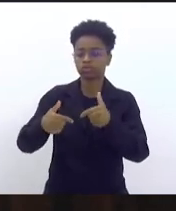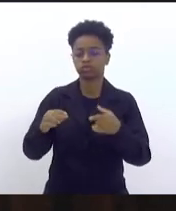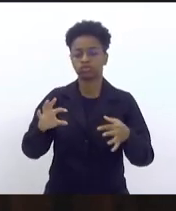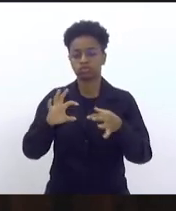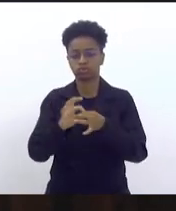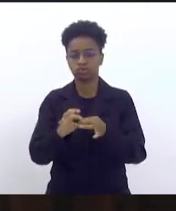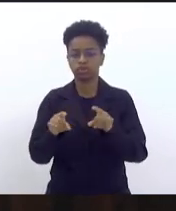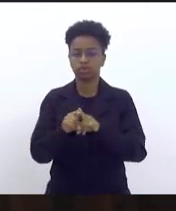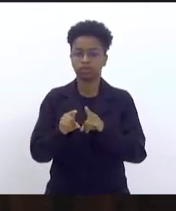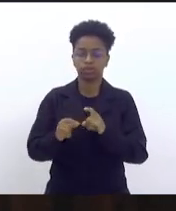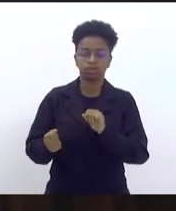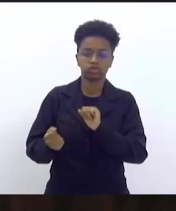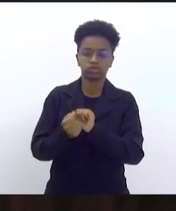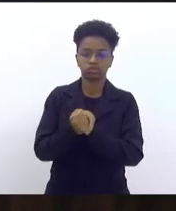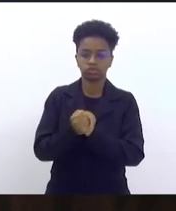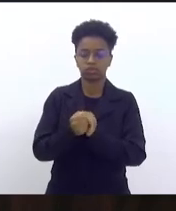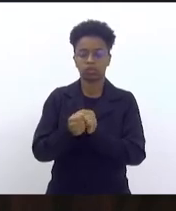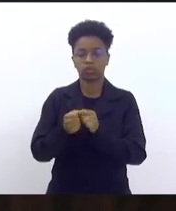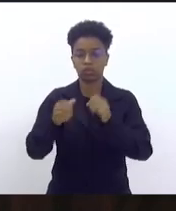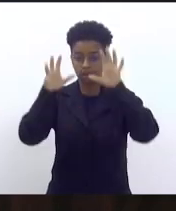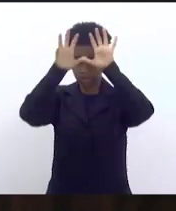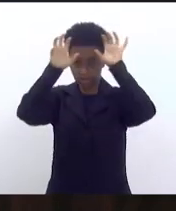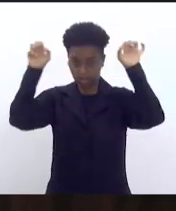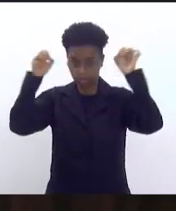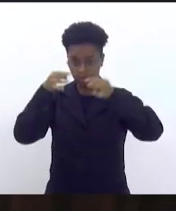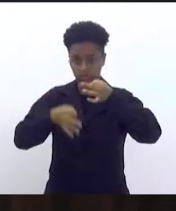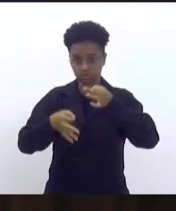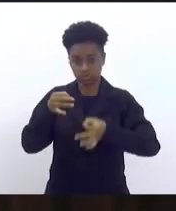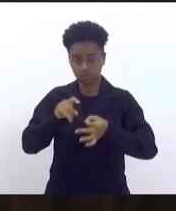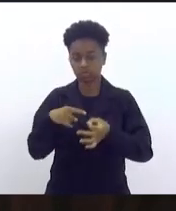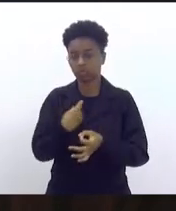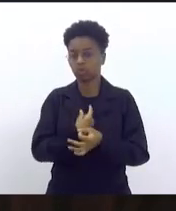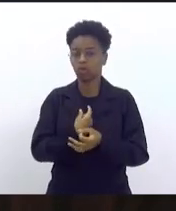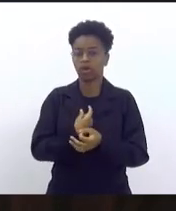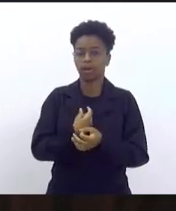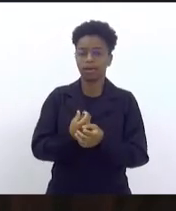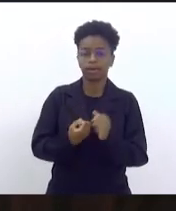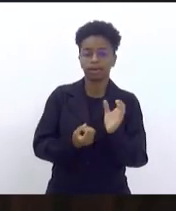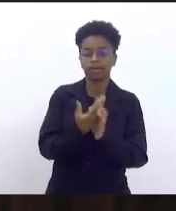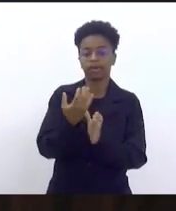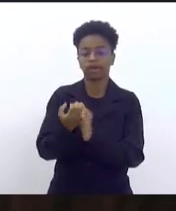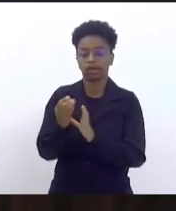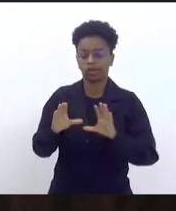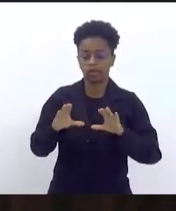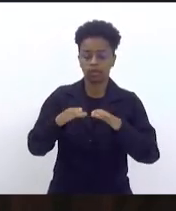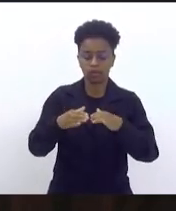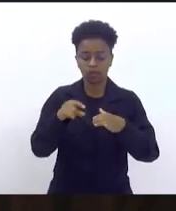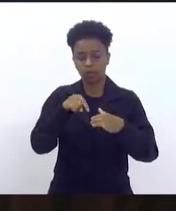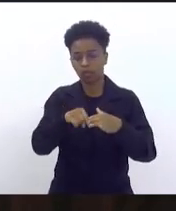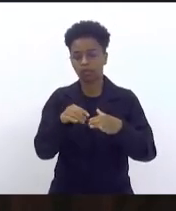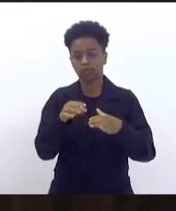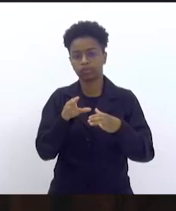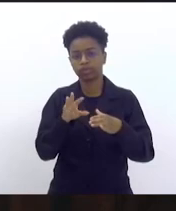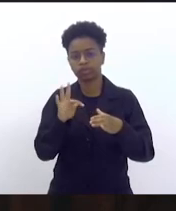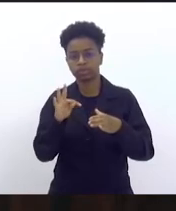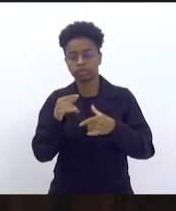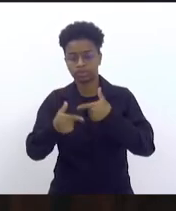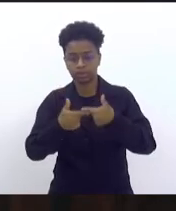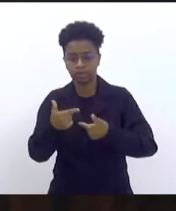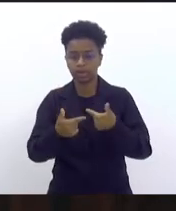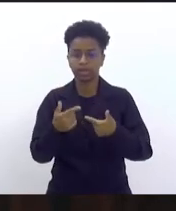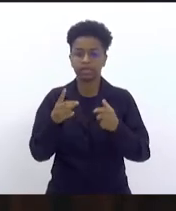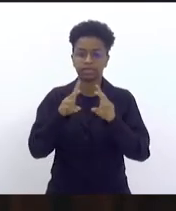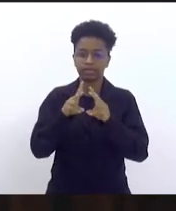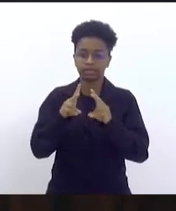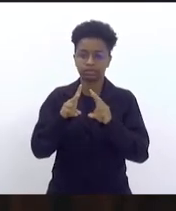parceria com Tribunal de Justiça Nós estamos montando uma frente parlamentar voltada para as questões dos regressos